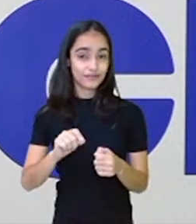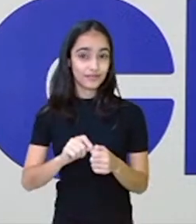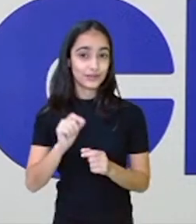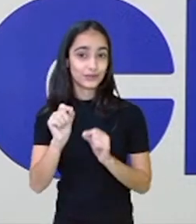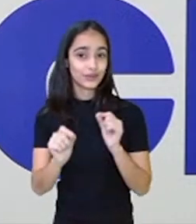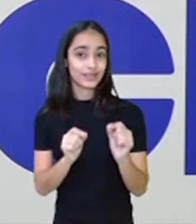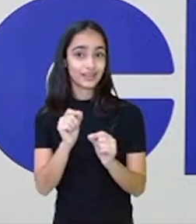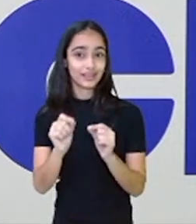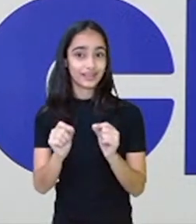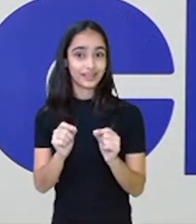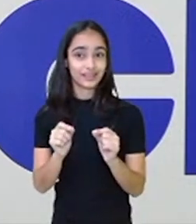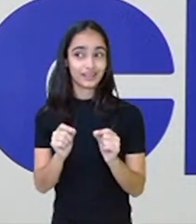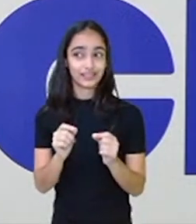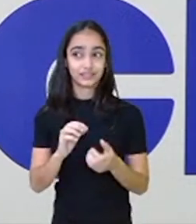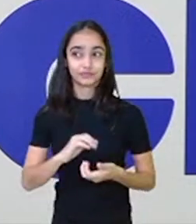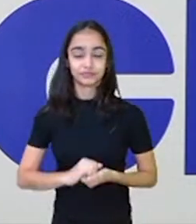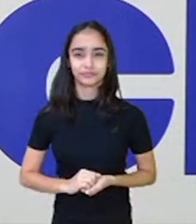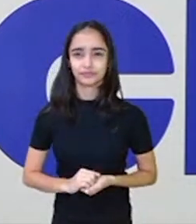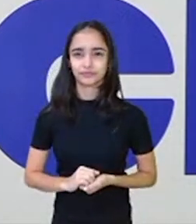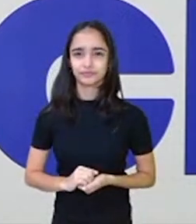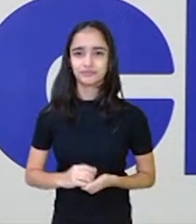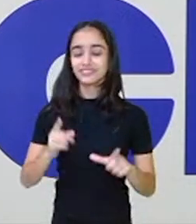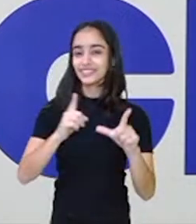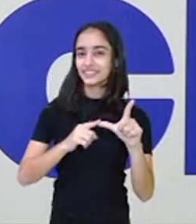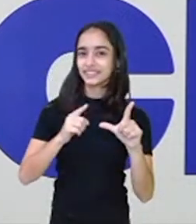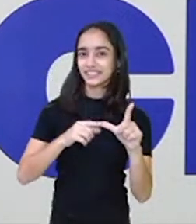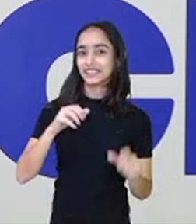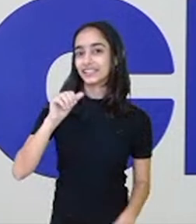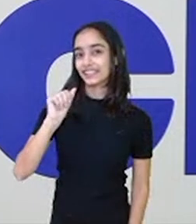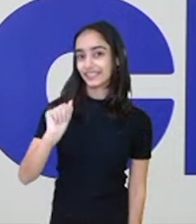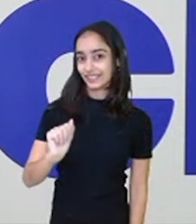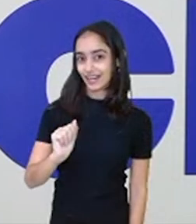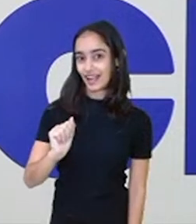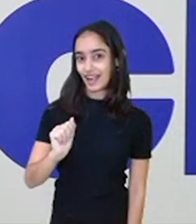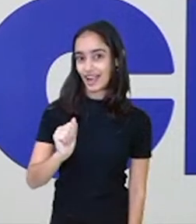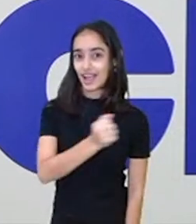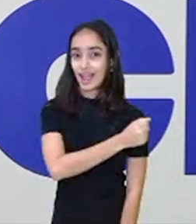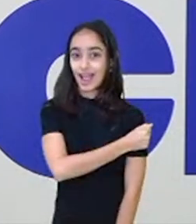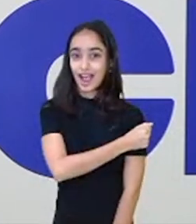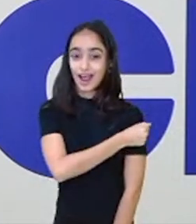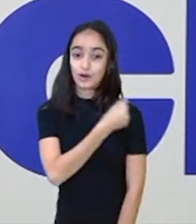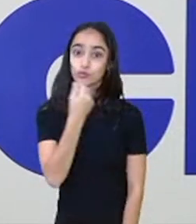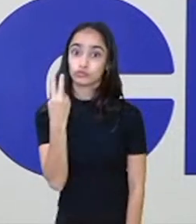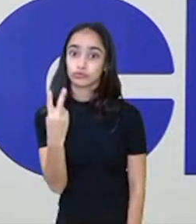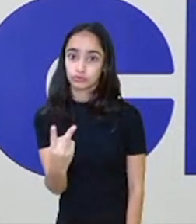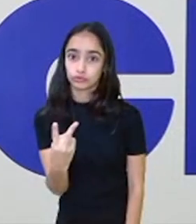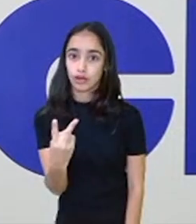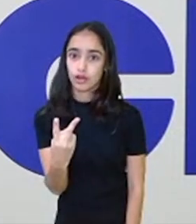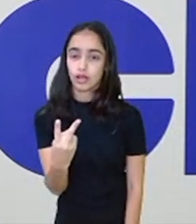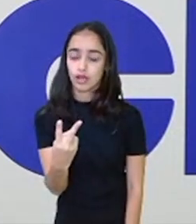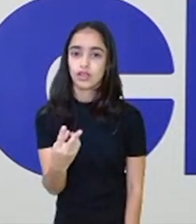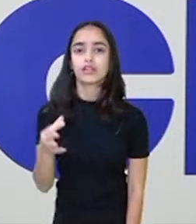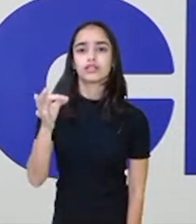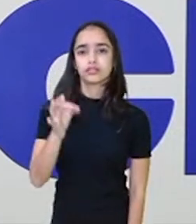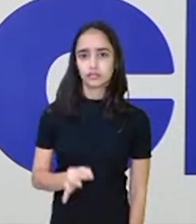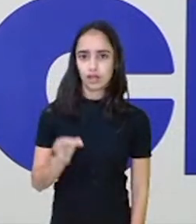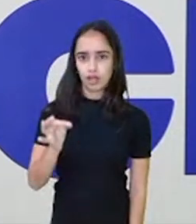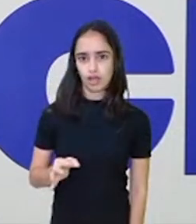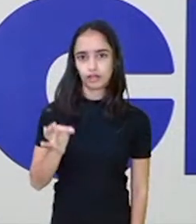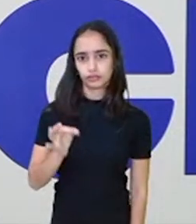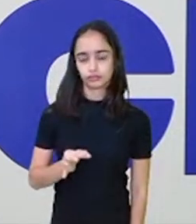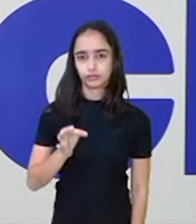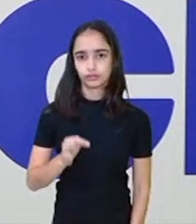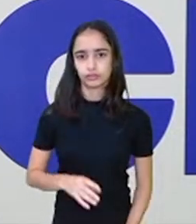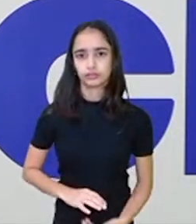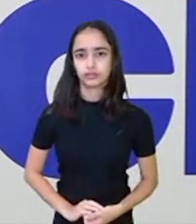A foi interrogação. Aliás, a letra A, o Lucas e a Ana colocaram para a resposta da letra A está